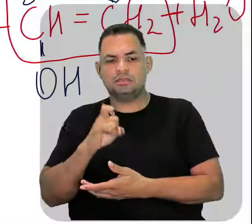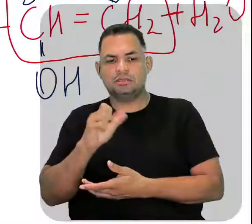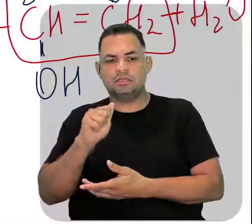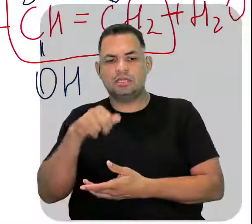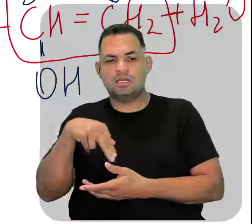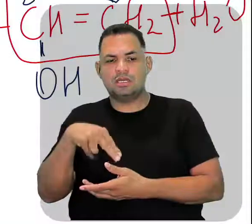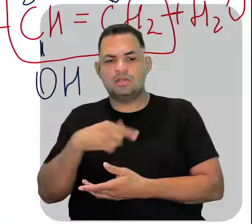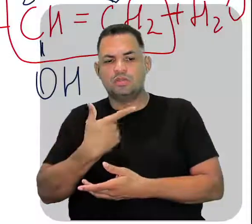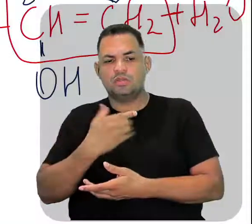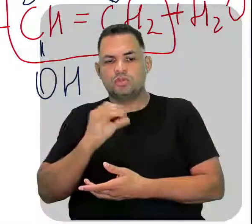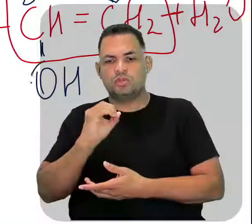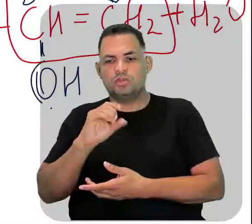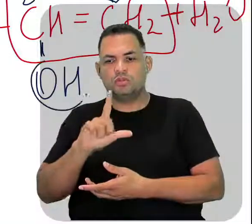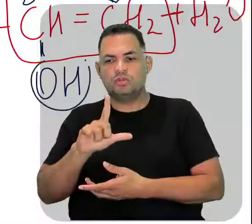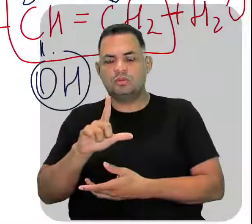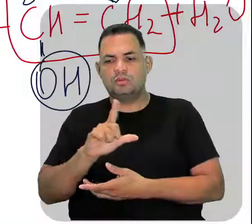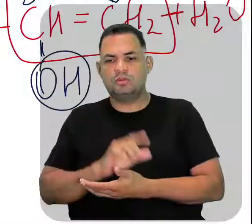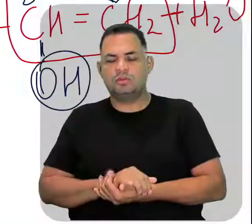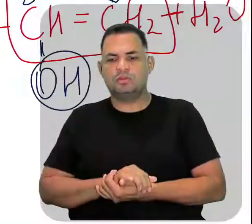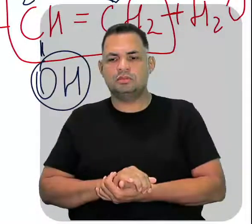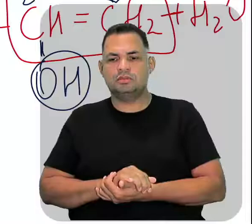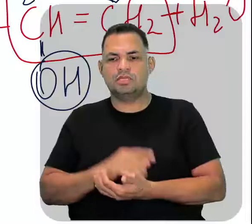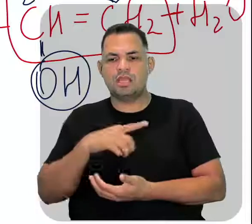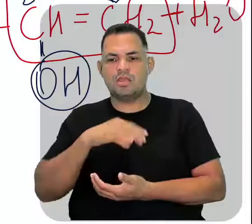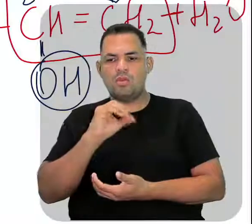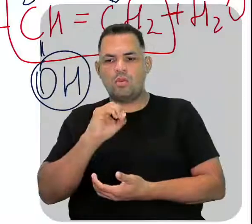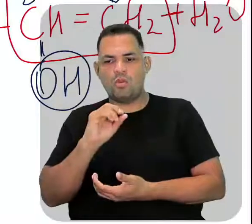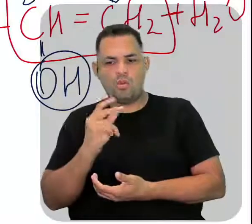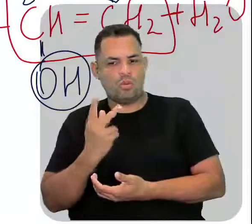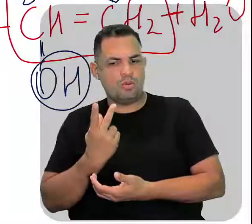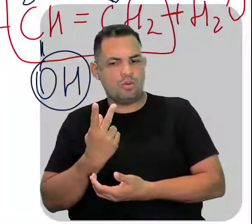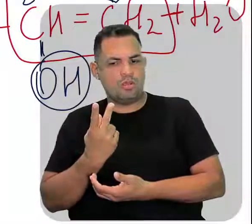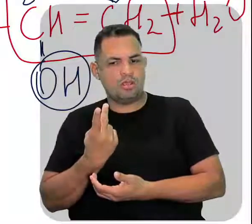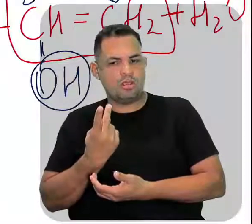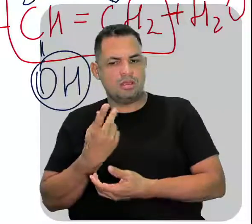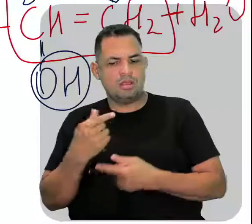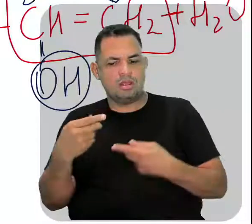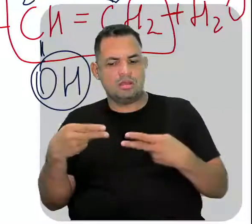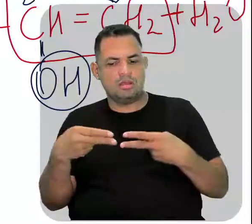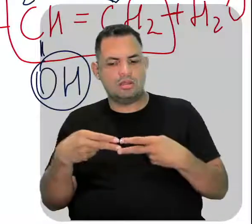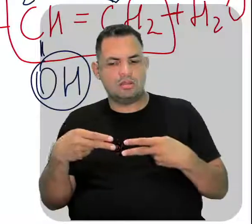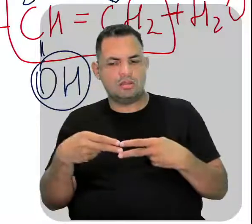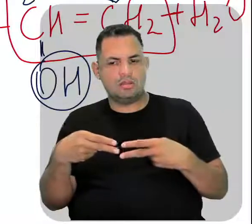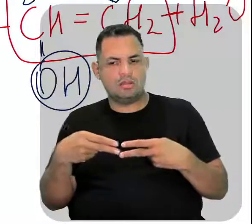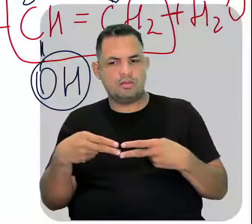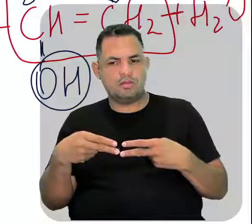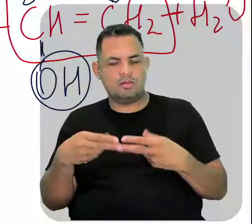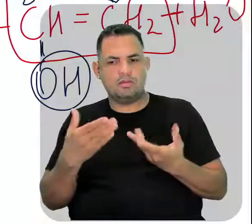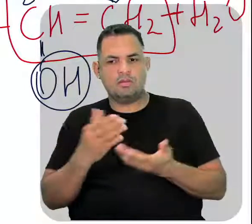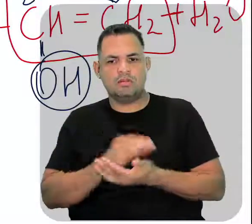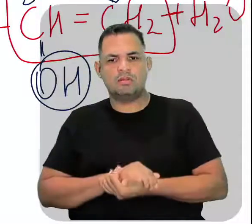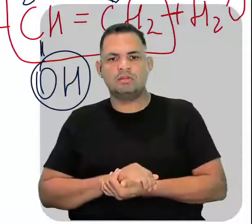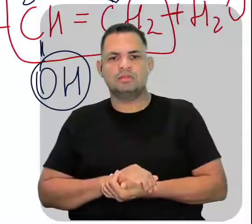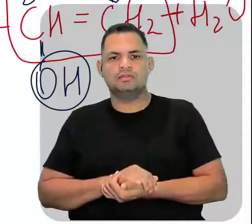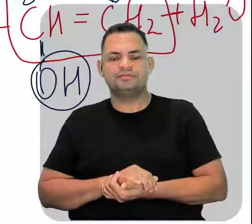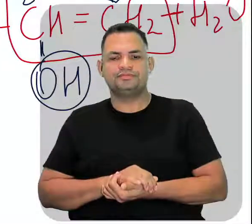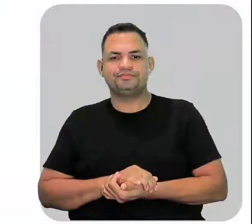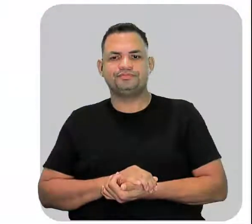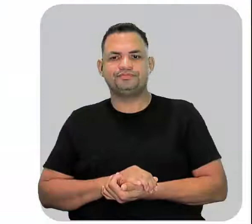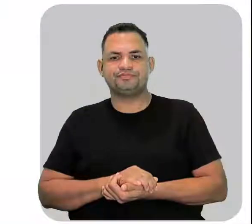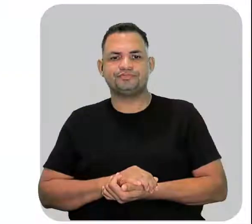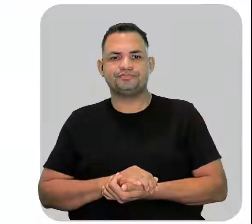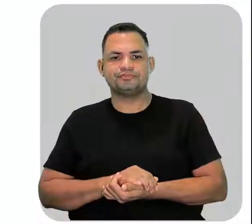2-ol, onde nós temos a hidroxila ligada ao segundo carbono, de acordo com a regra de